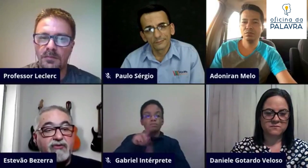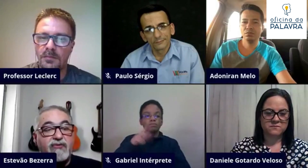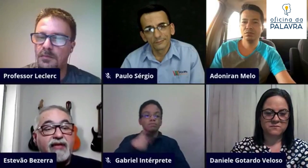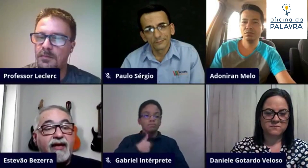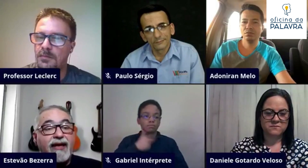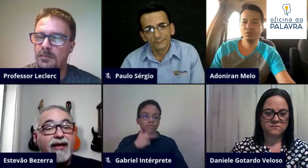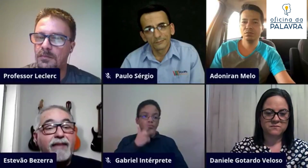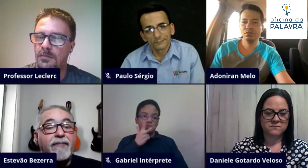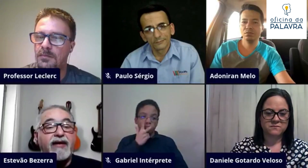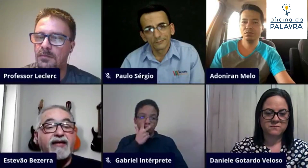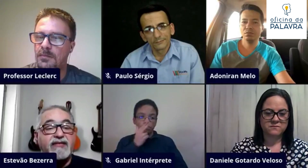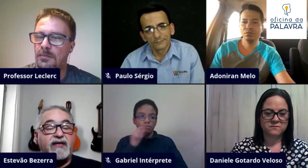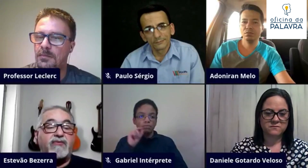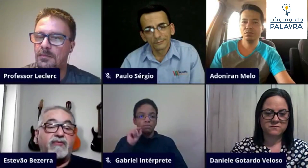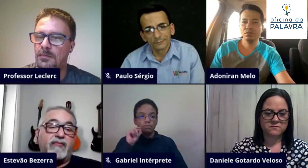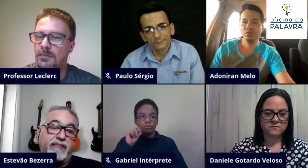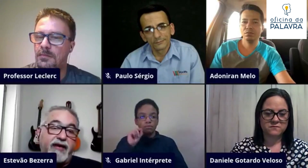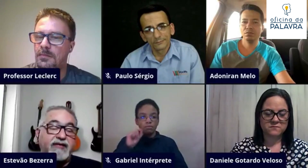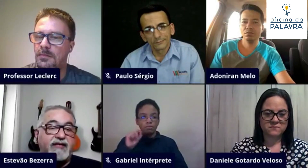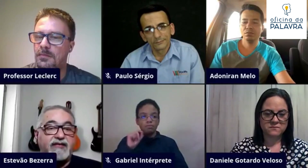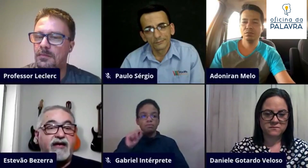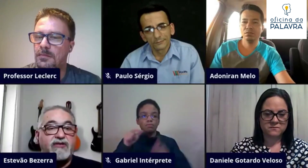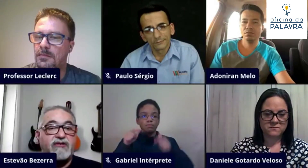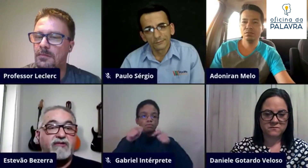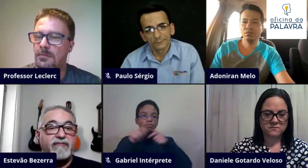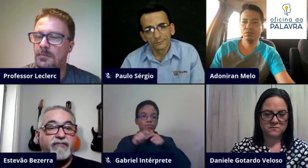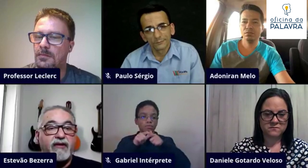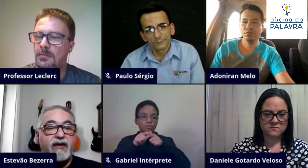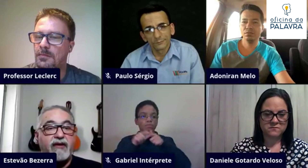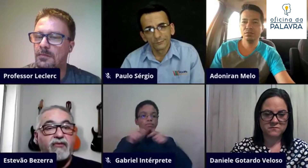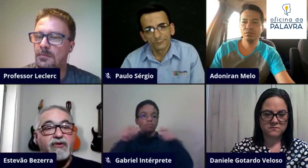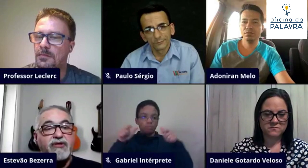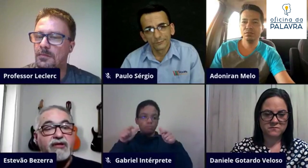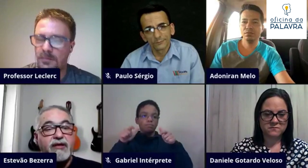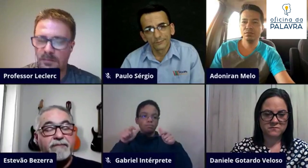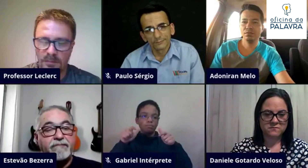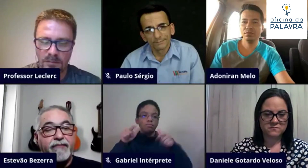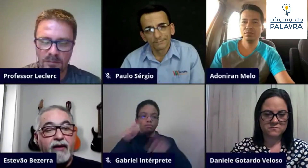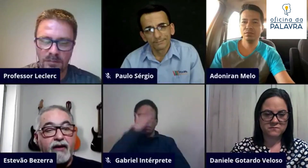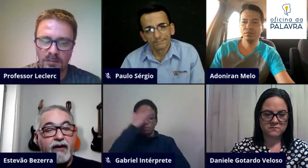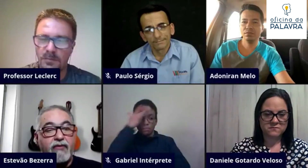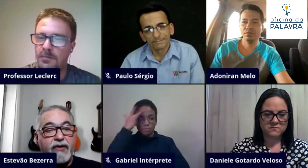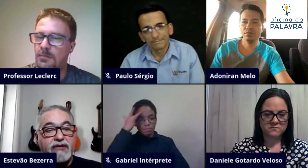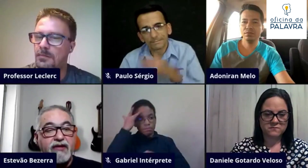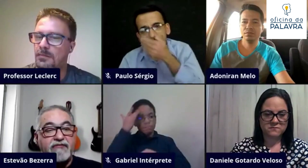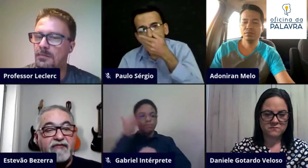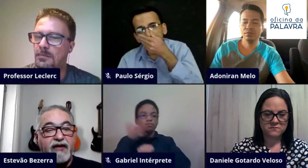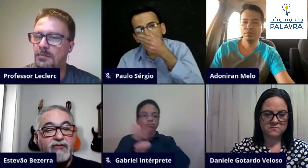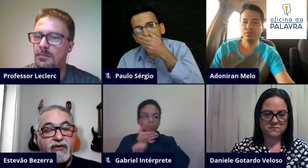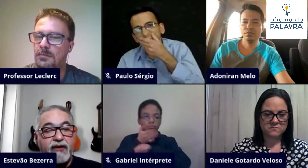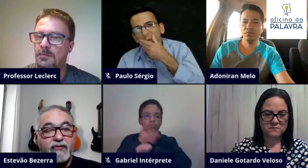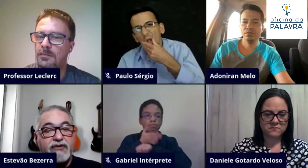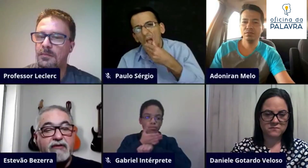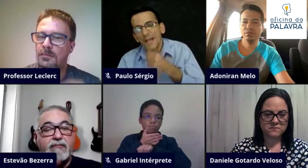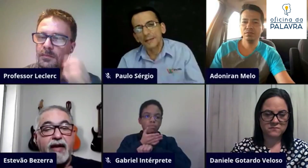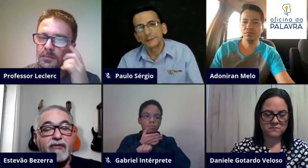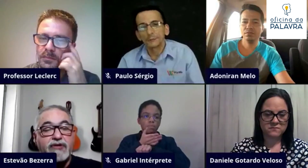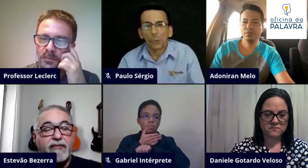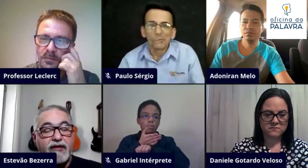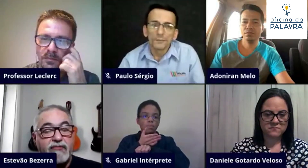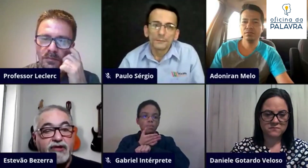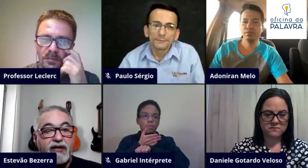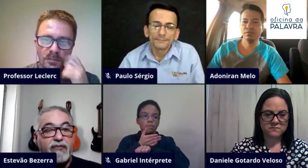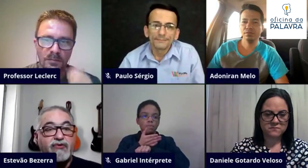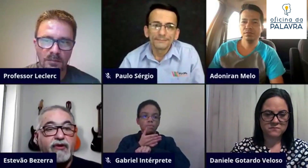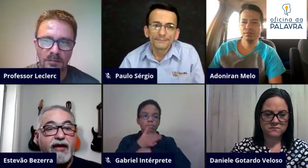que sentido? Da ampliação para esse acesso, né? Hoje, com esse evento, né, com esse